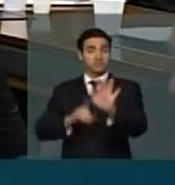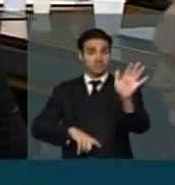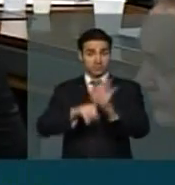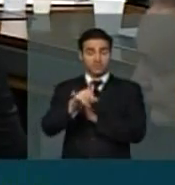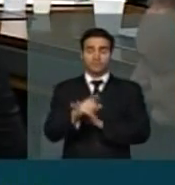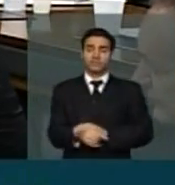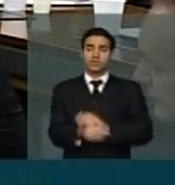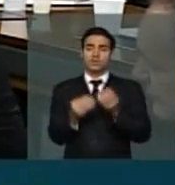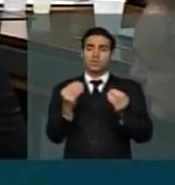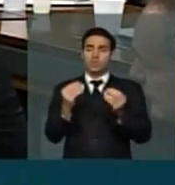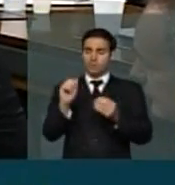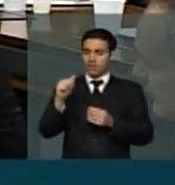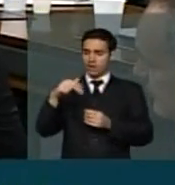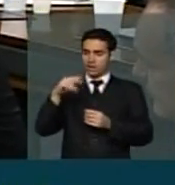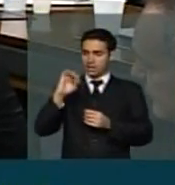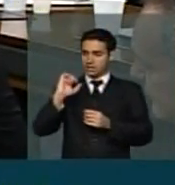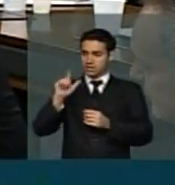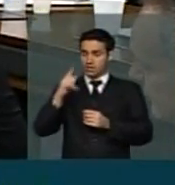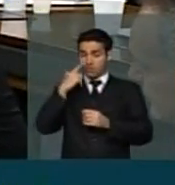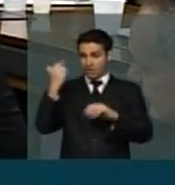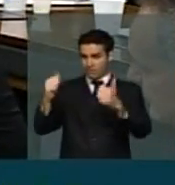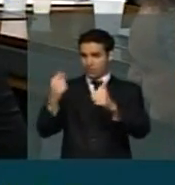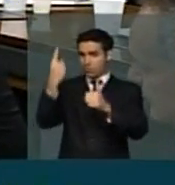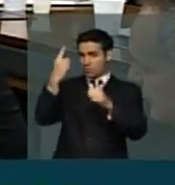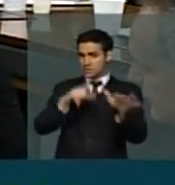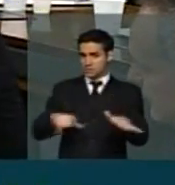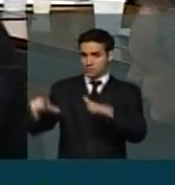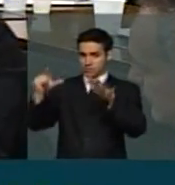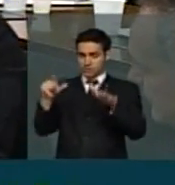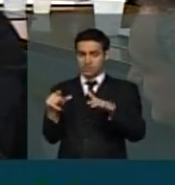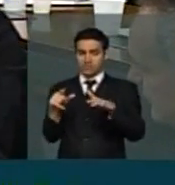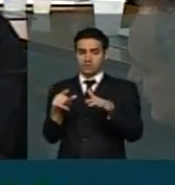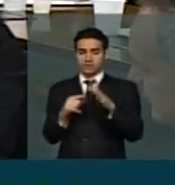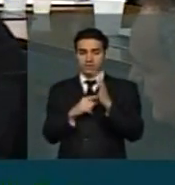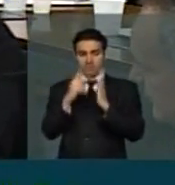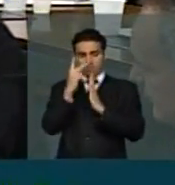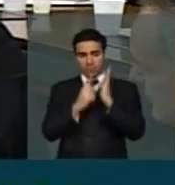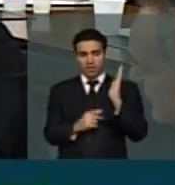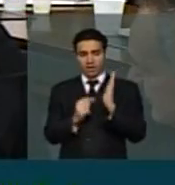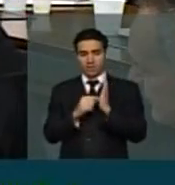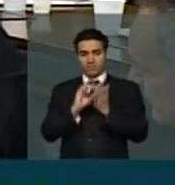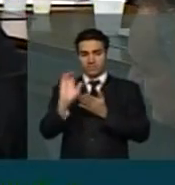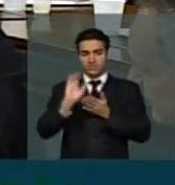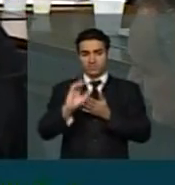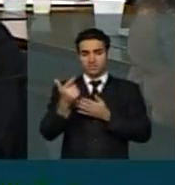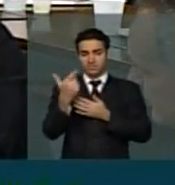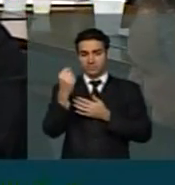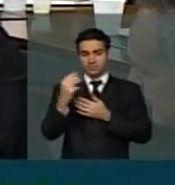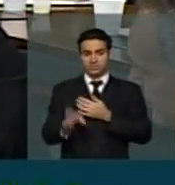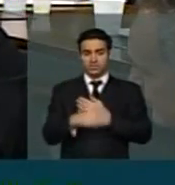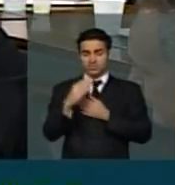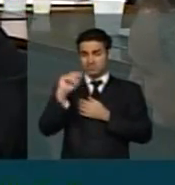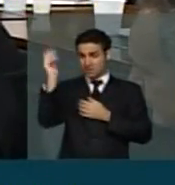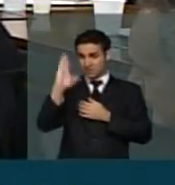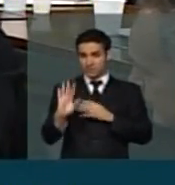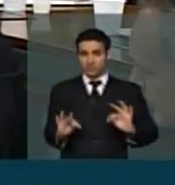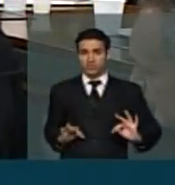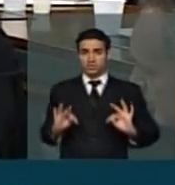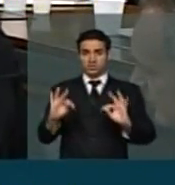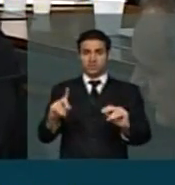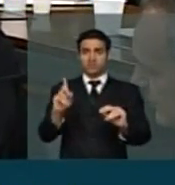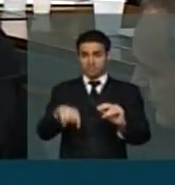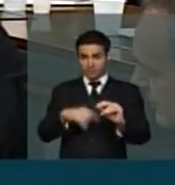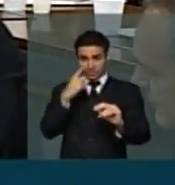Anatel conseguiu avaliar em uma semana que um plano de investimento de 20 bilhões em todo o Brasil